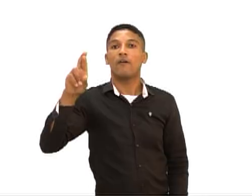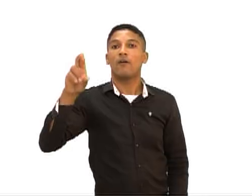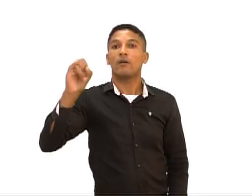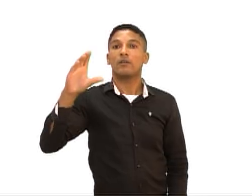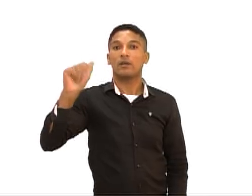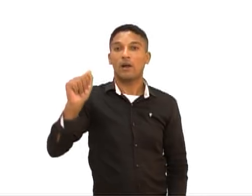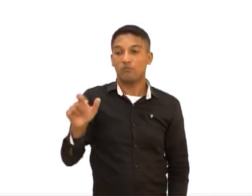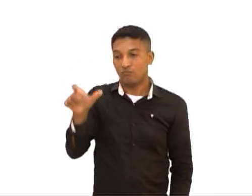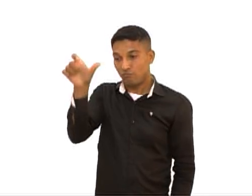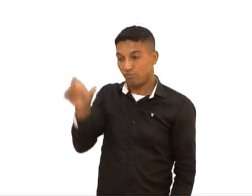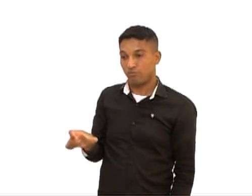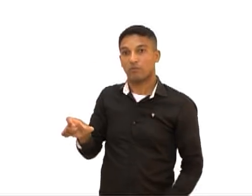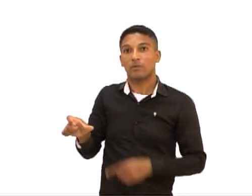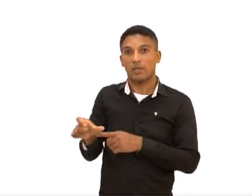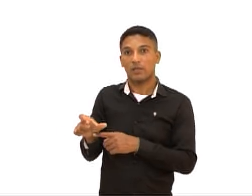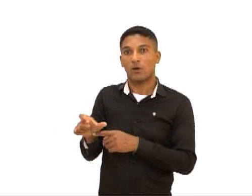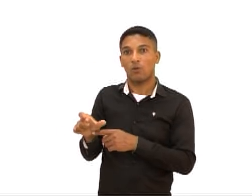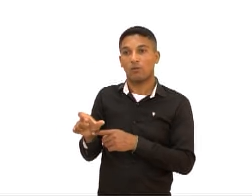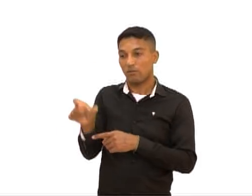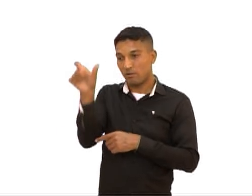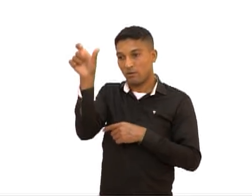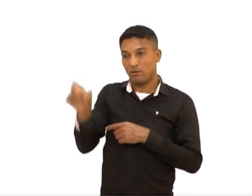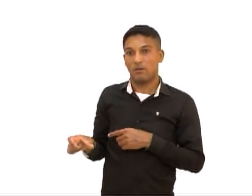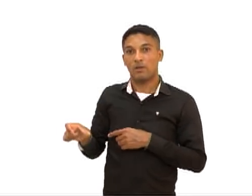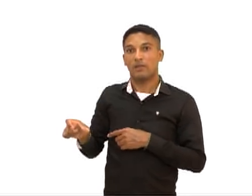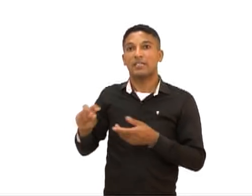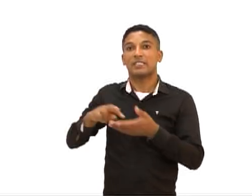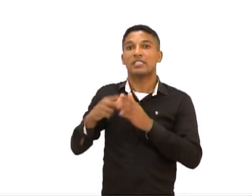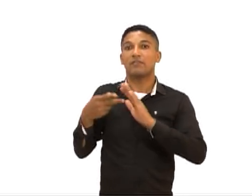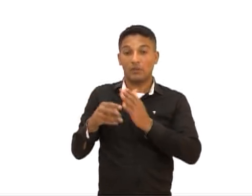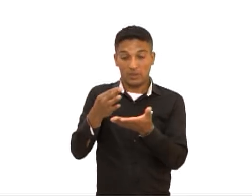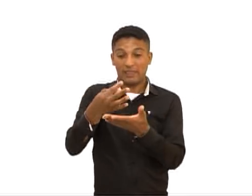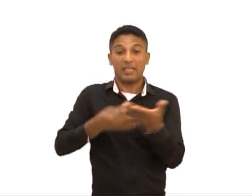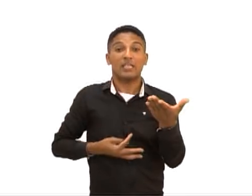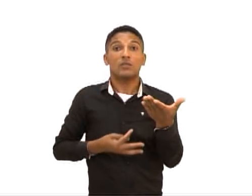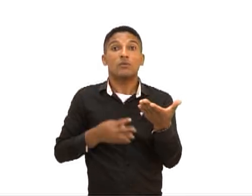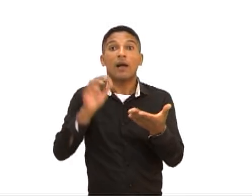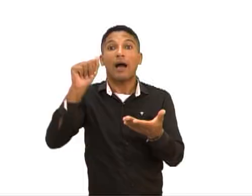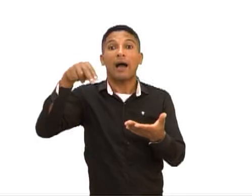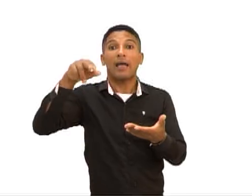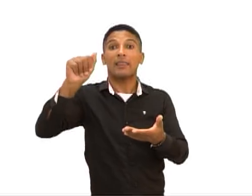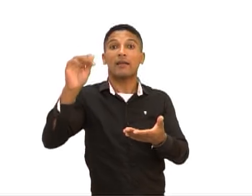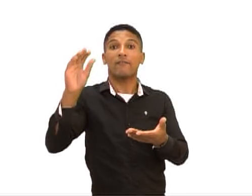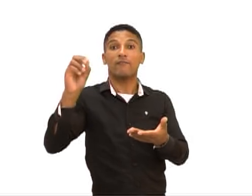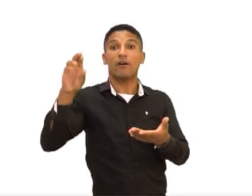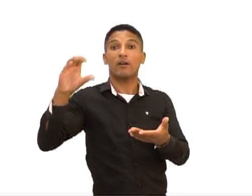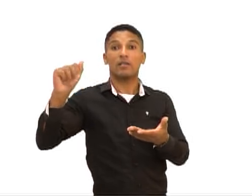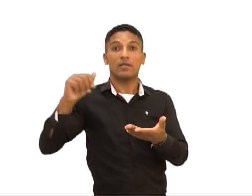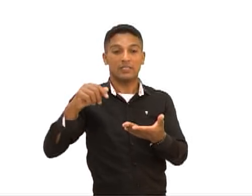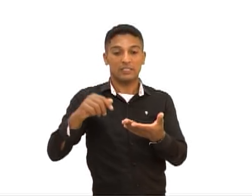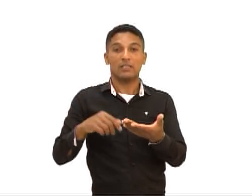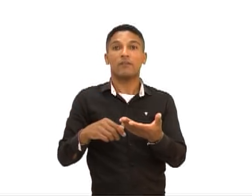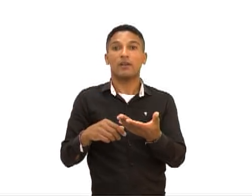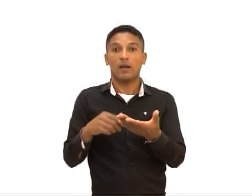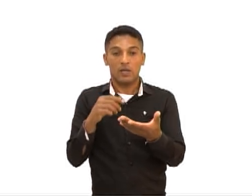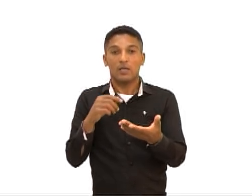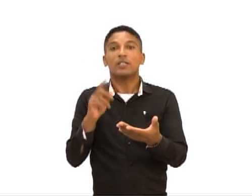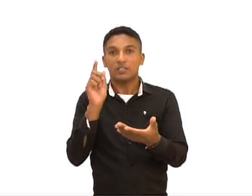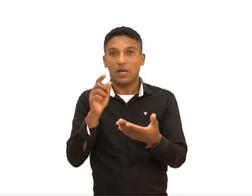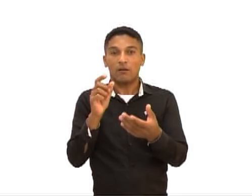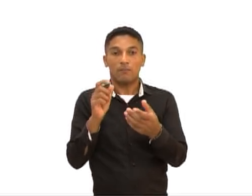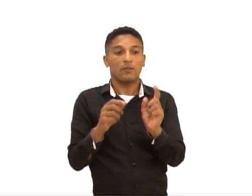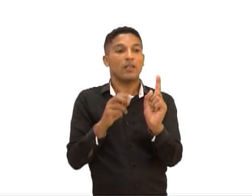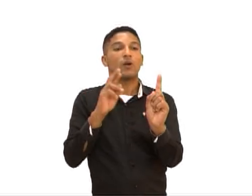refere a algo já mencionado no texto. Elipse, quando se omite uma palavra que fica